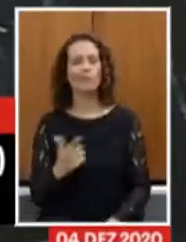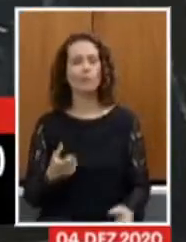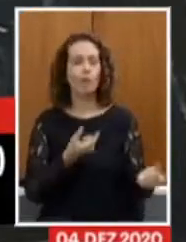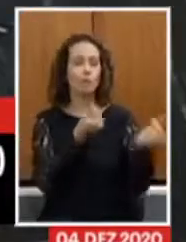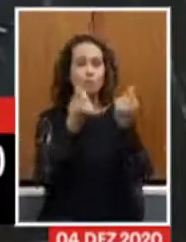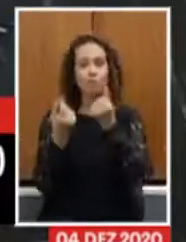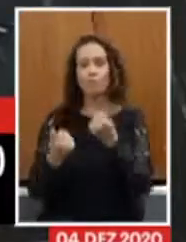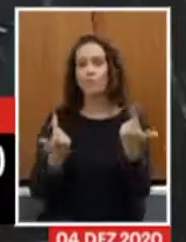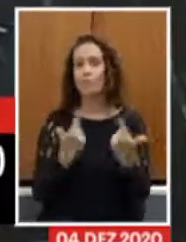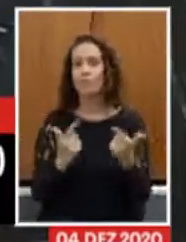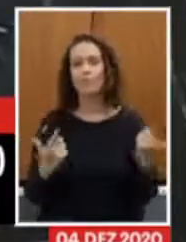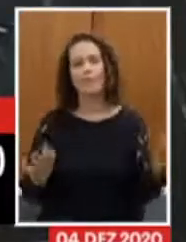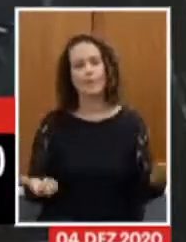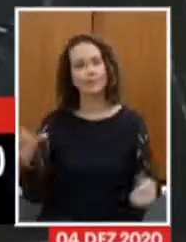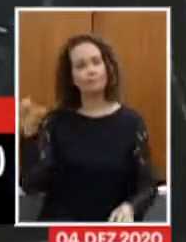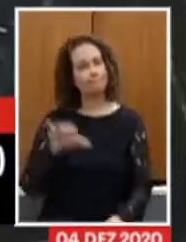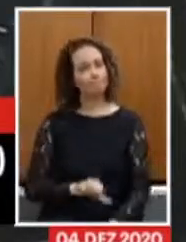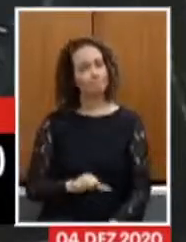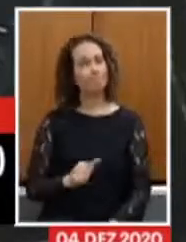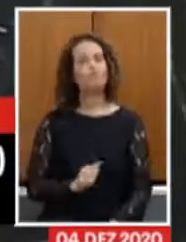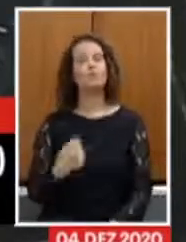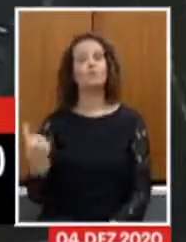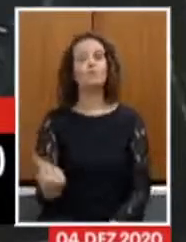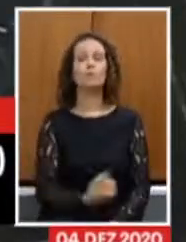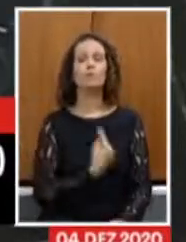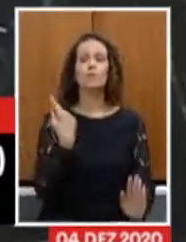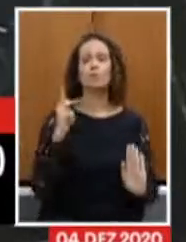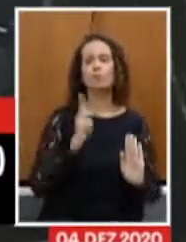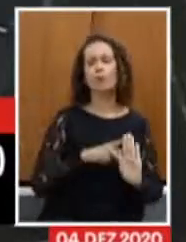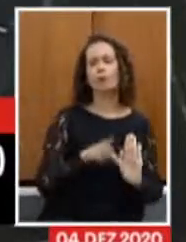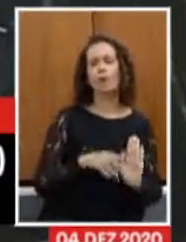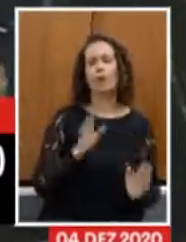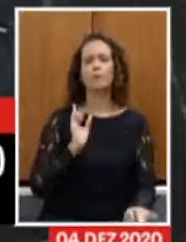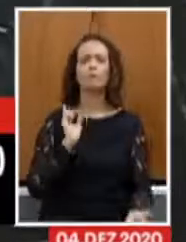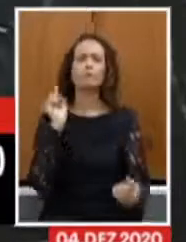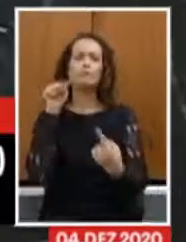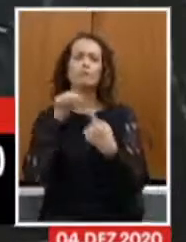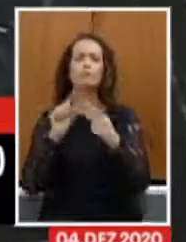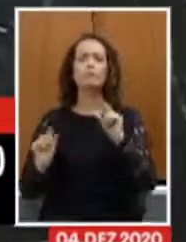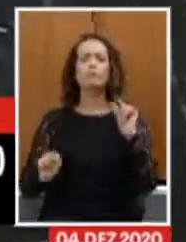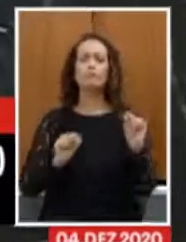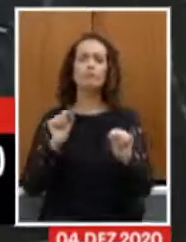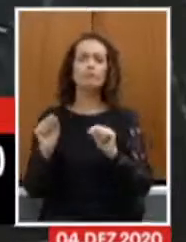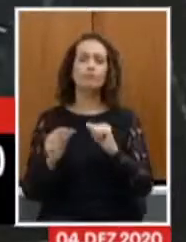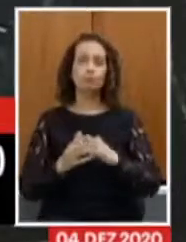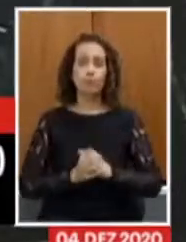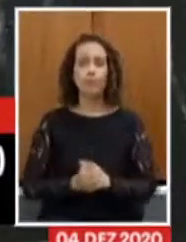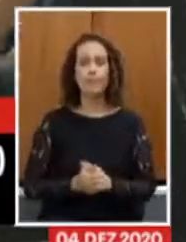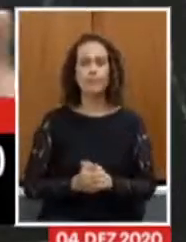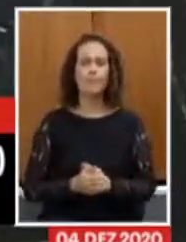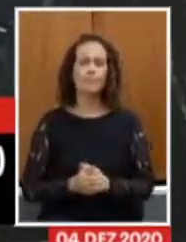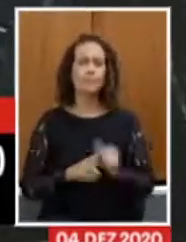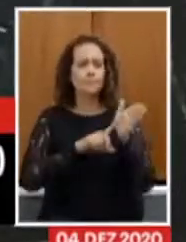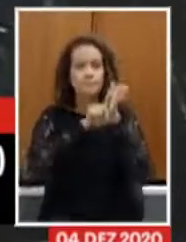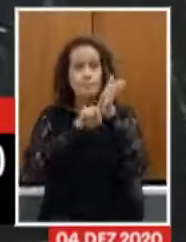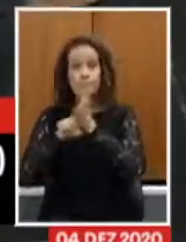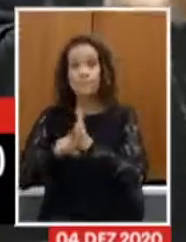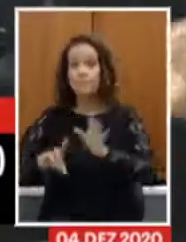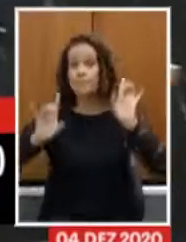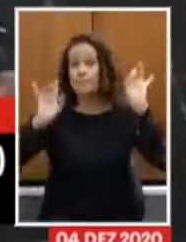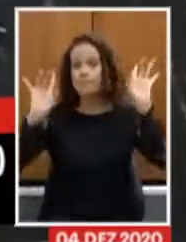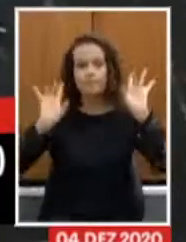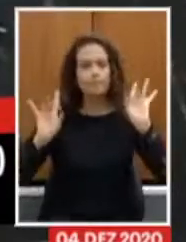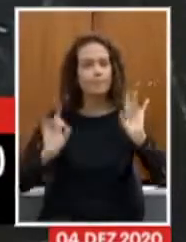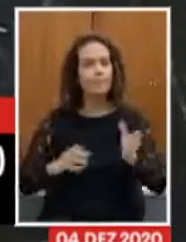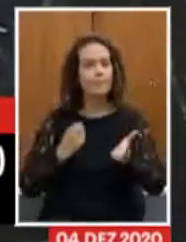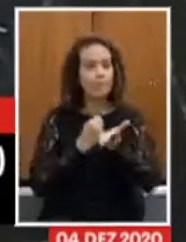financeiro. O nosso projeto, gente, ele busca tratar de formas uma forma especial